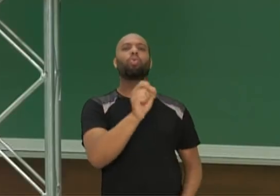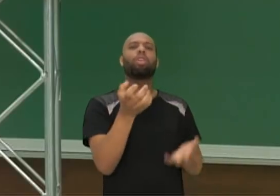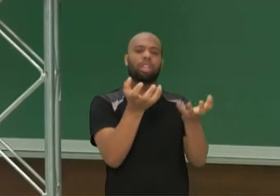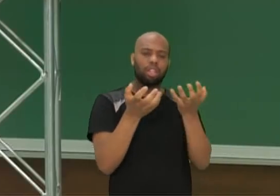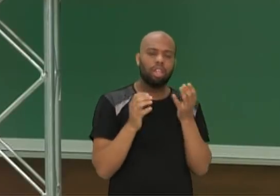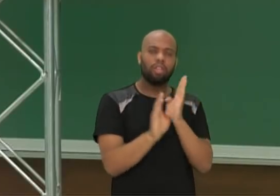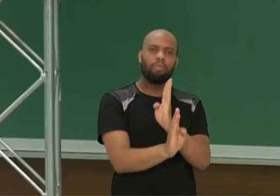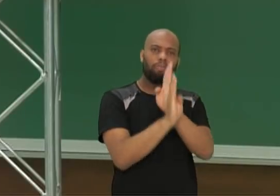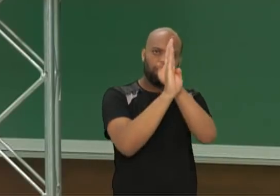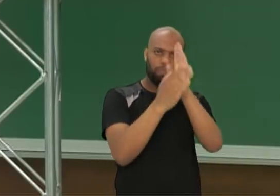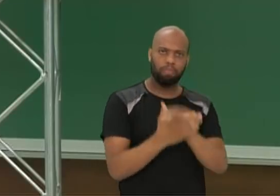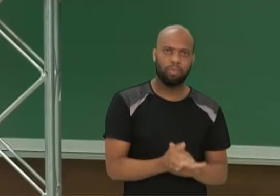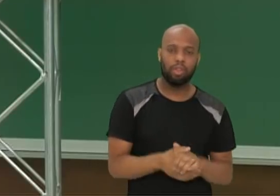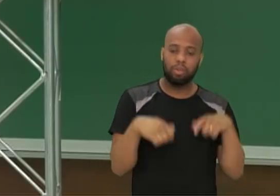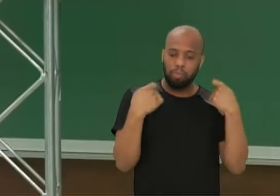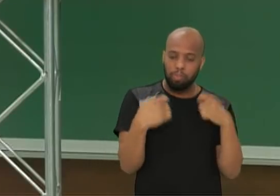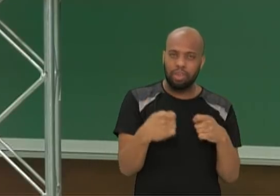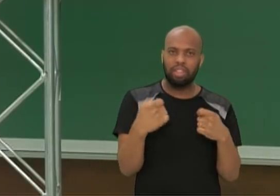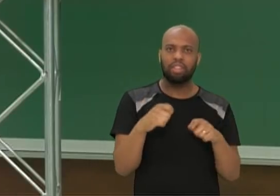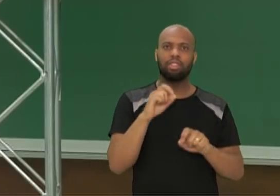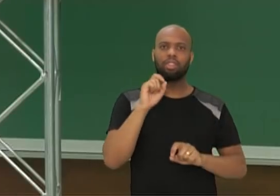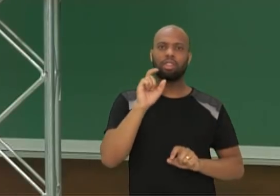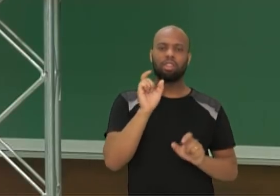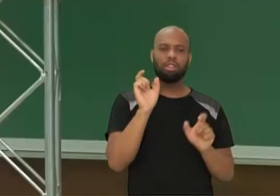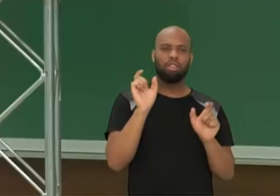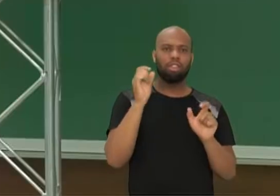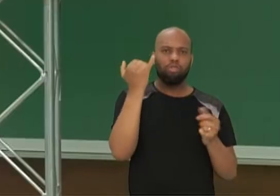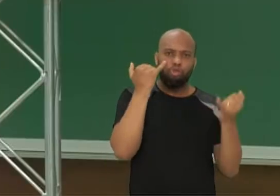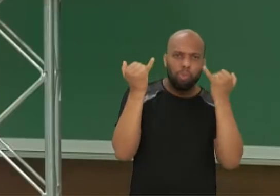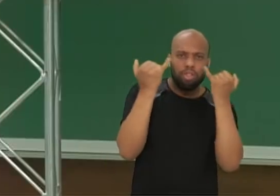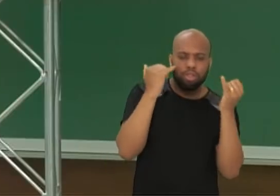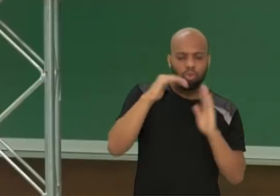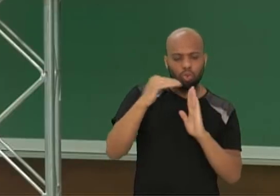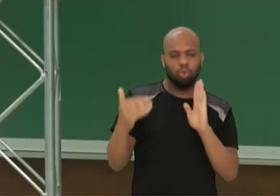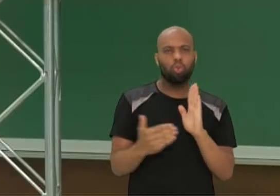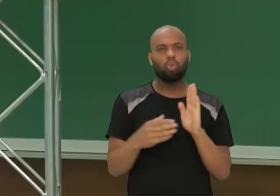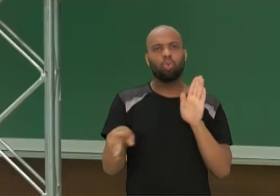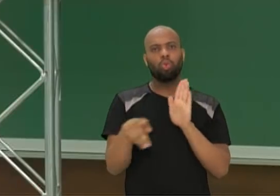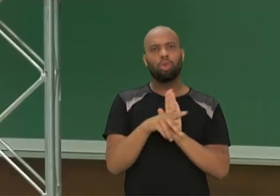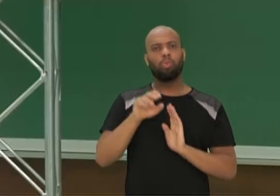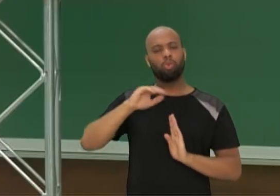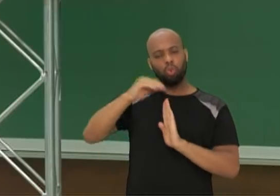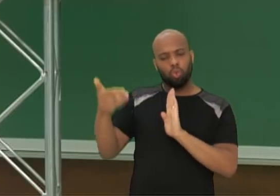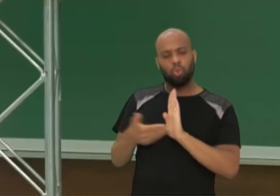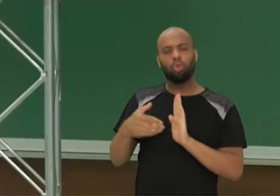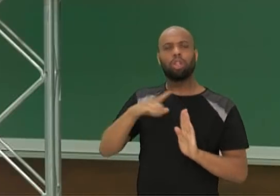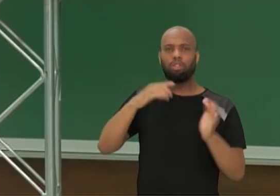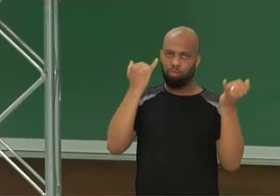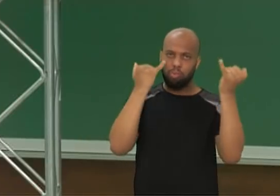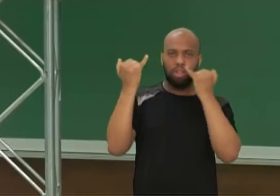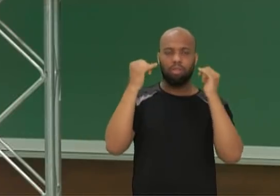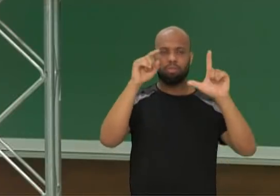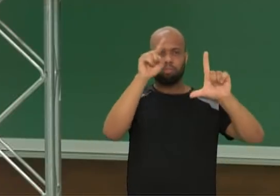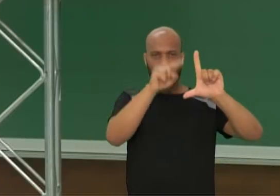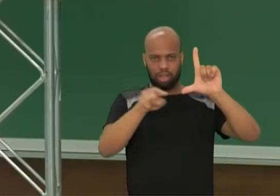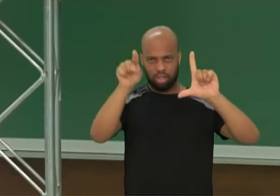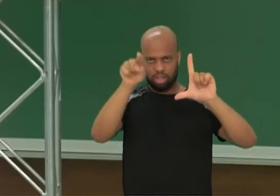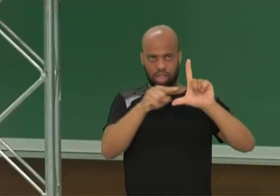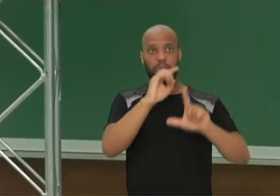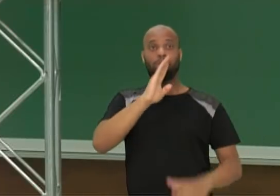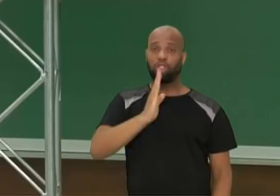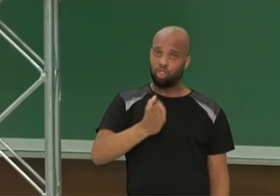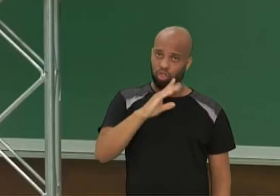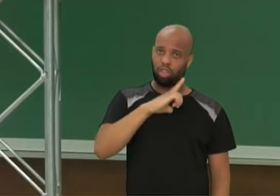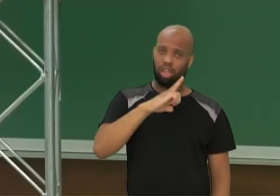tenho que encontrar os termos, todas as informações que eu possa desta parábola, tá? Então, já